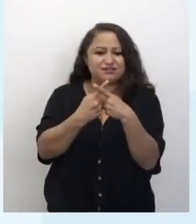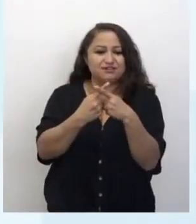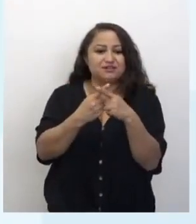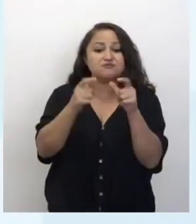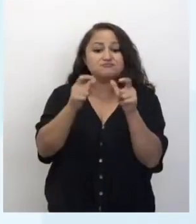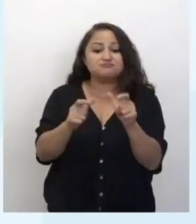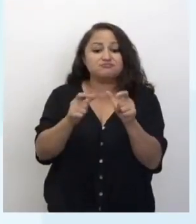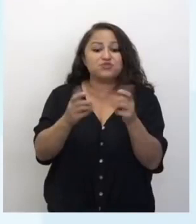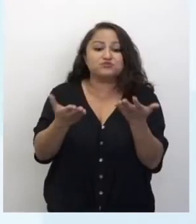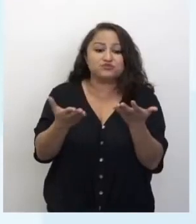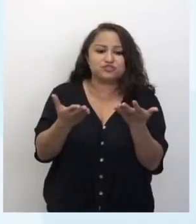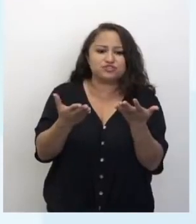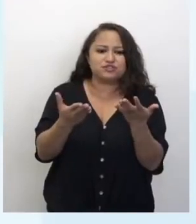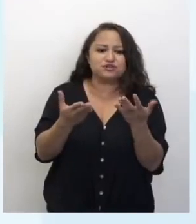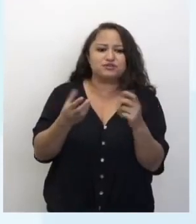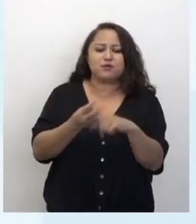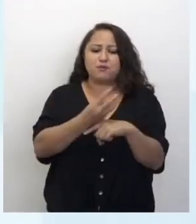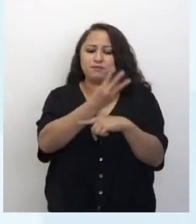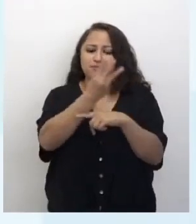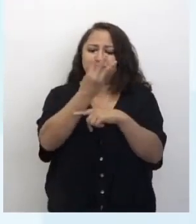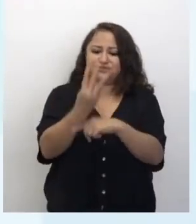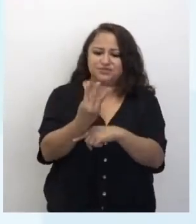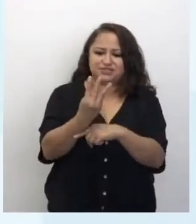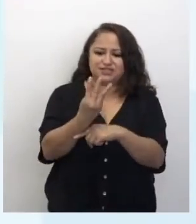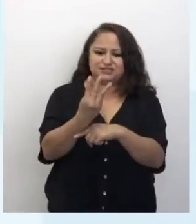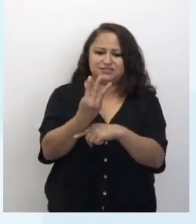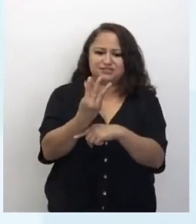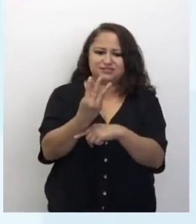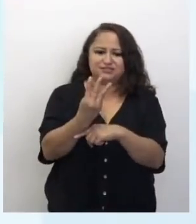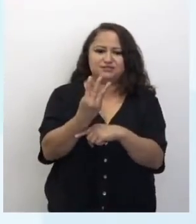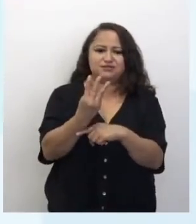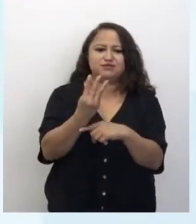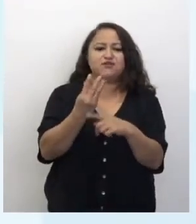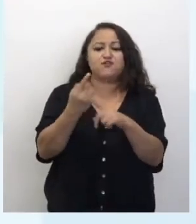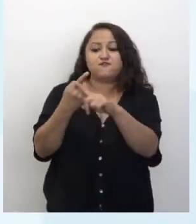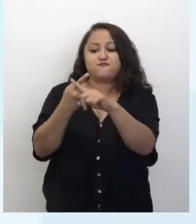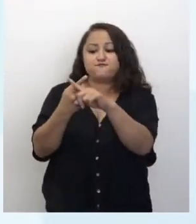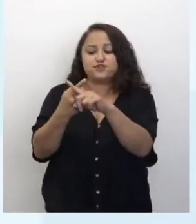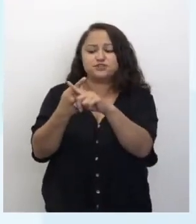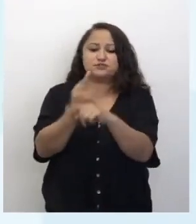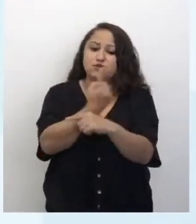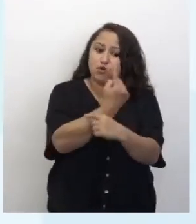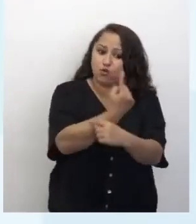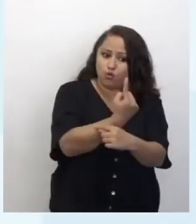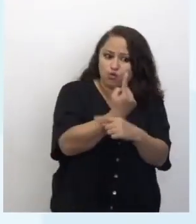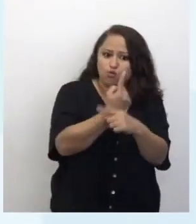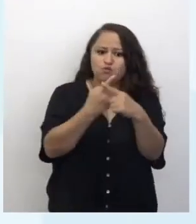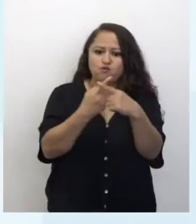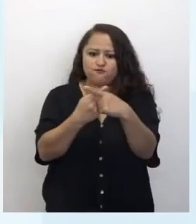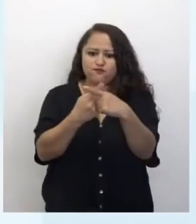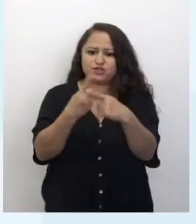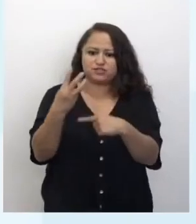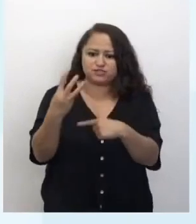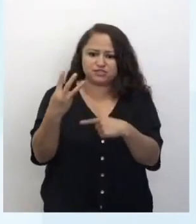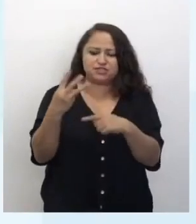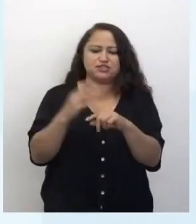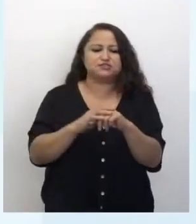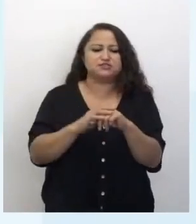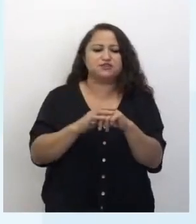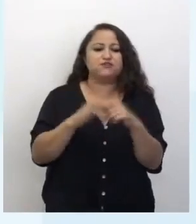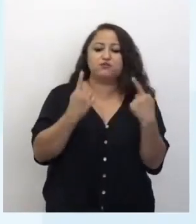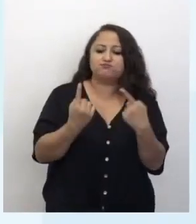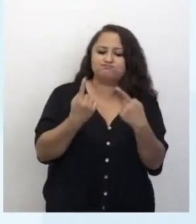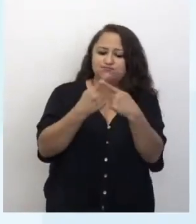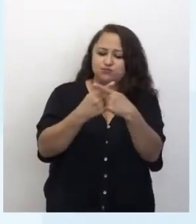função vermelha inicia? Se é 3, 1 vezes 3. Então, eu vou multiplicar a função cosseno